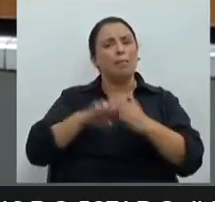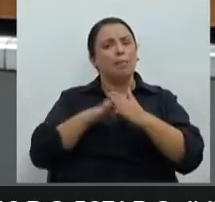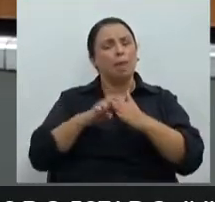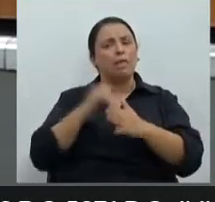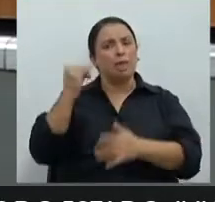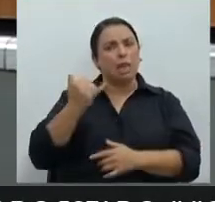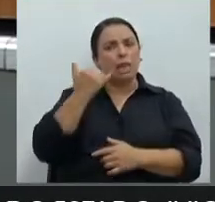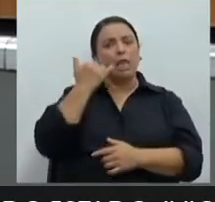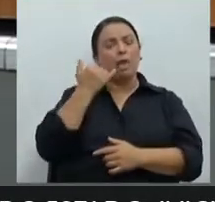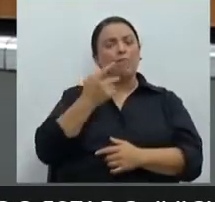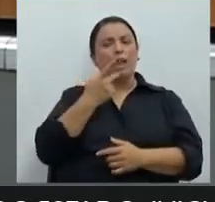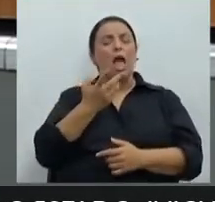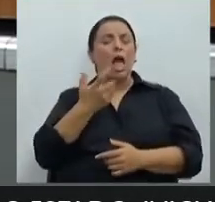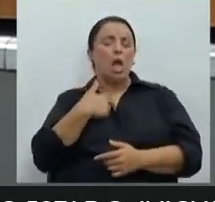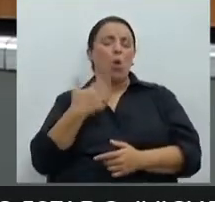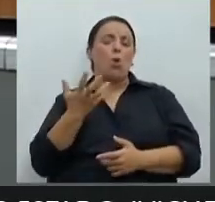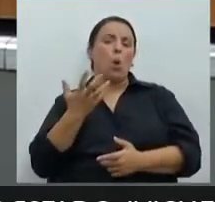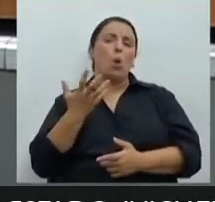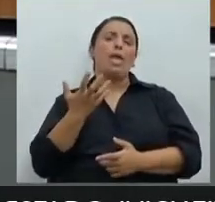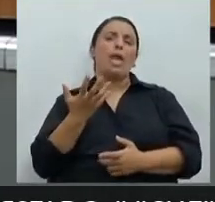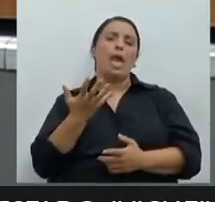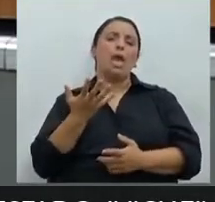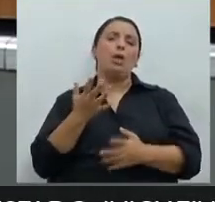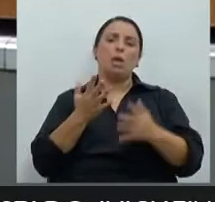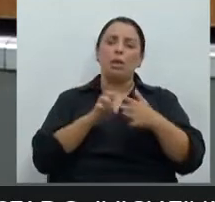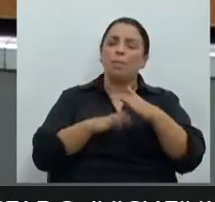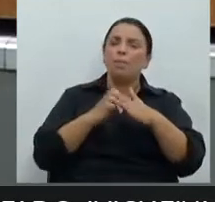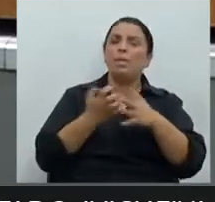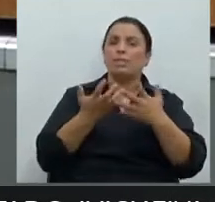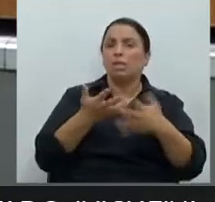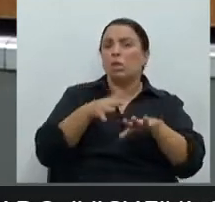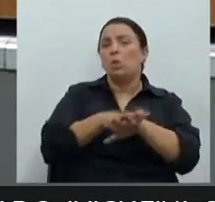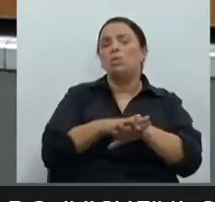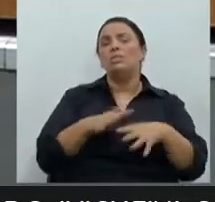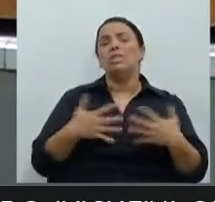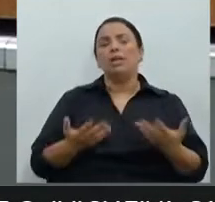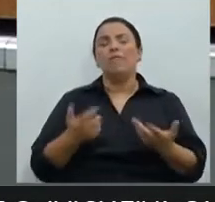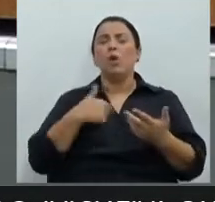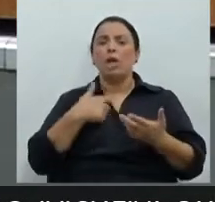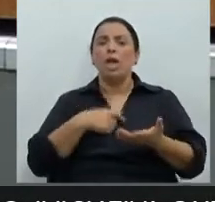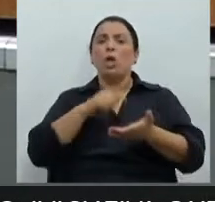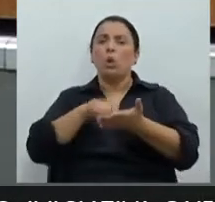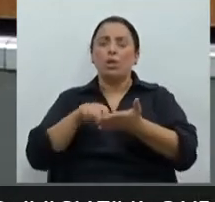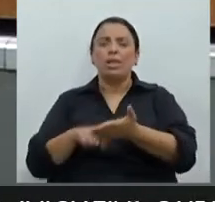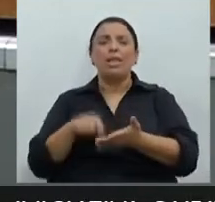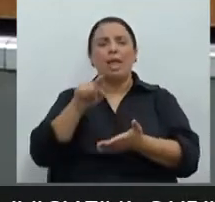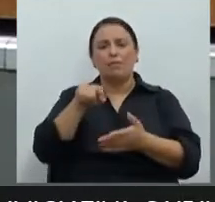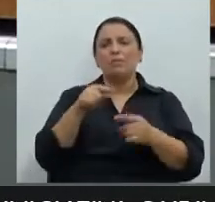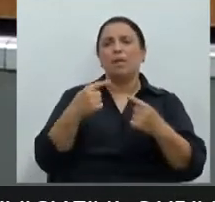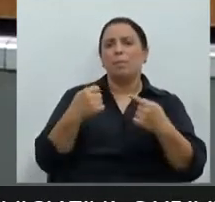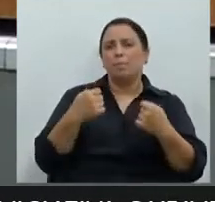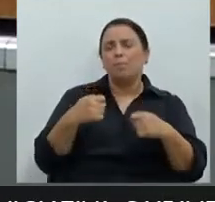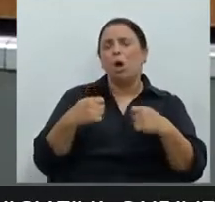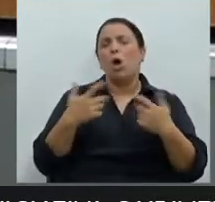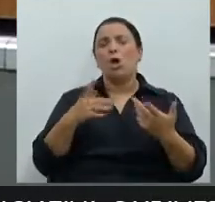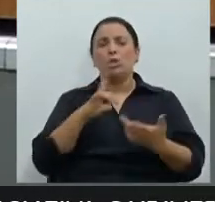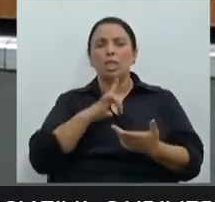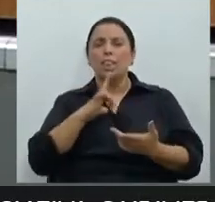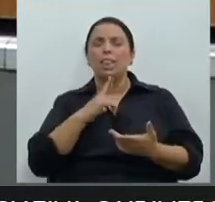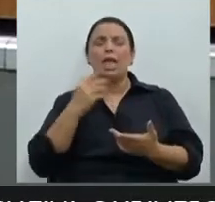querendo me tornar inclusiva esse ano, então eu quero contratar, você pode, você teria